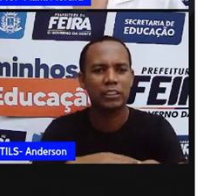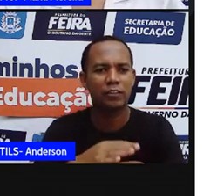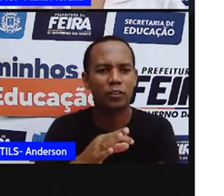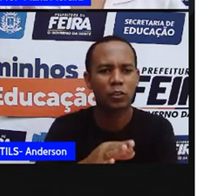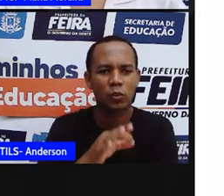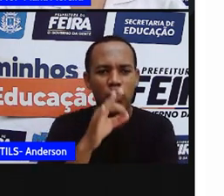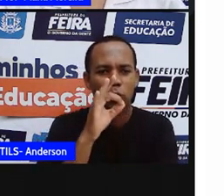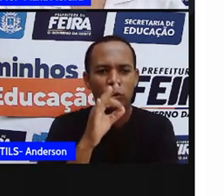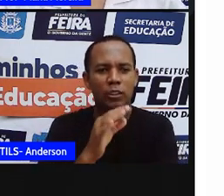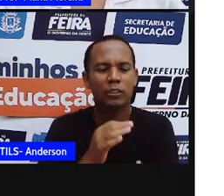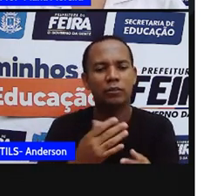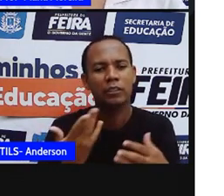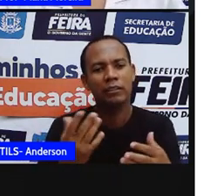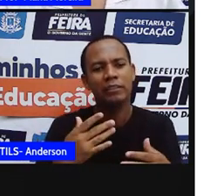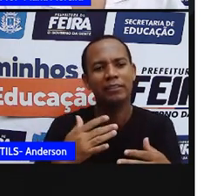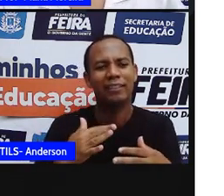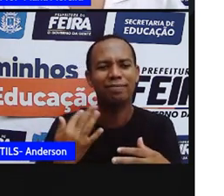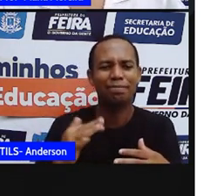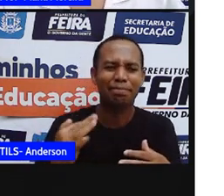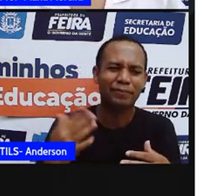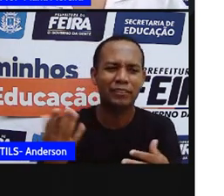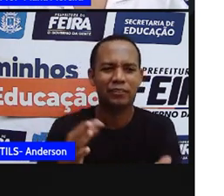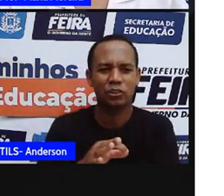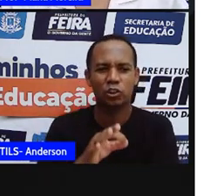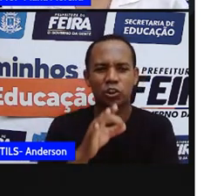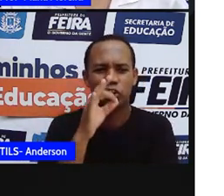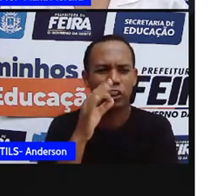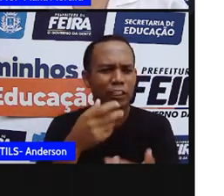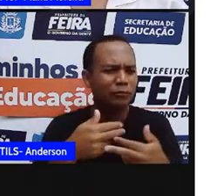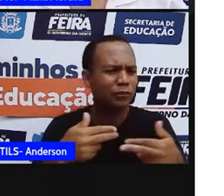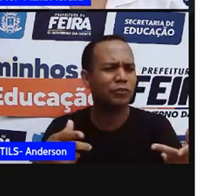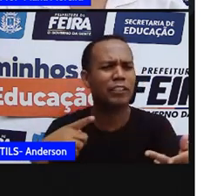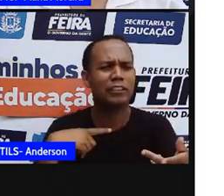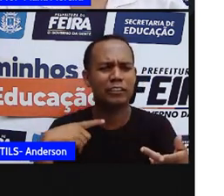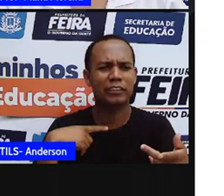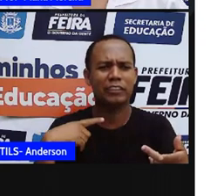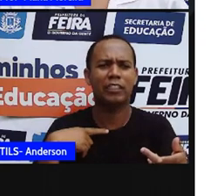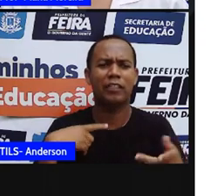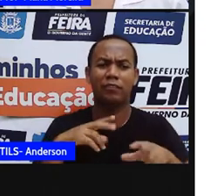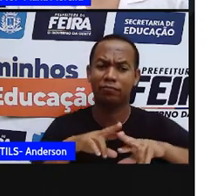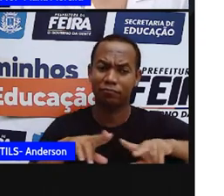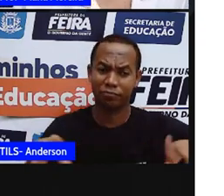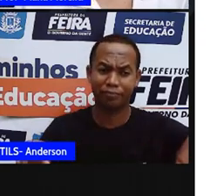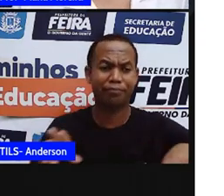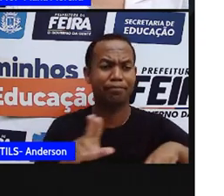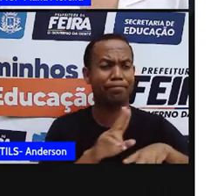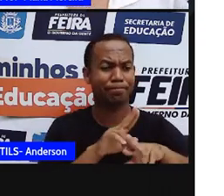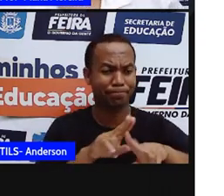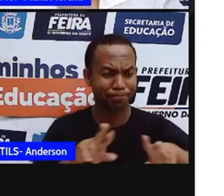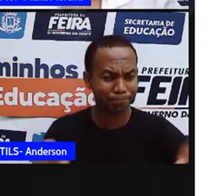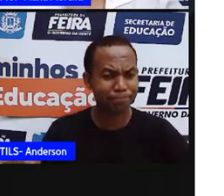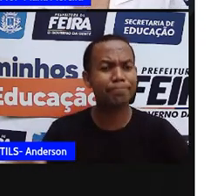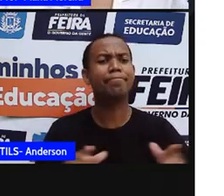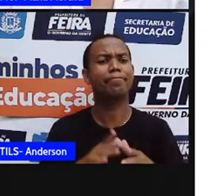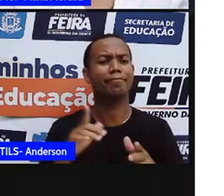chazinho? Um chá de boldo, erva cidreira, canela, camomila. Então,